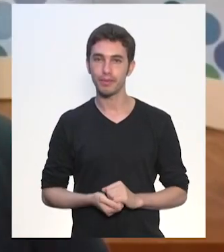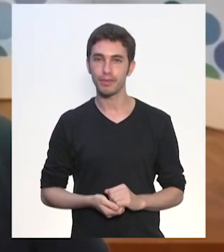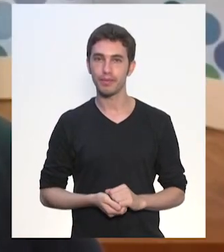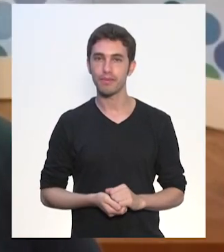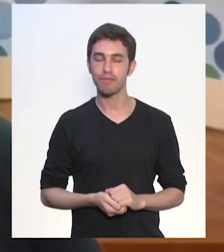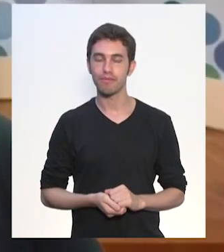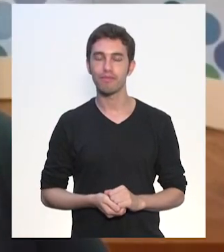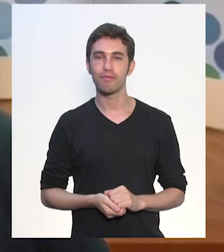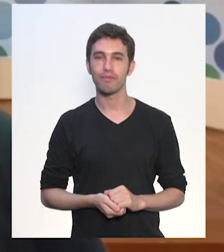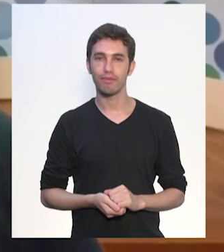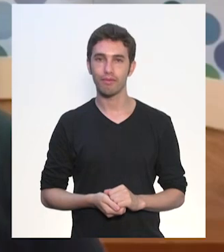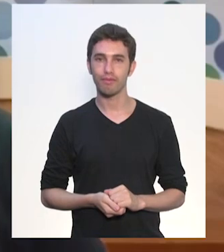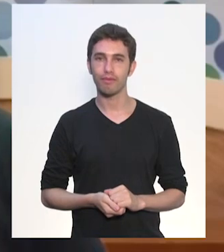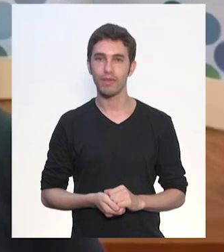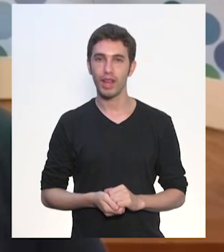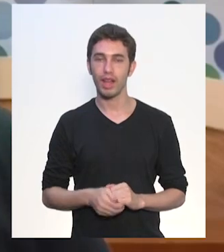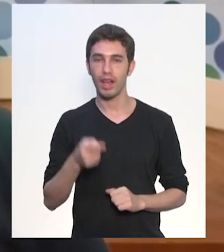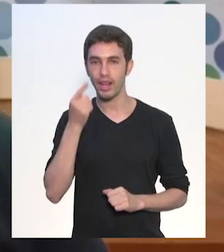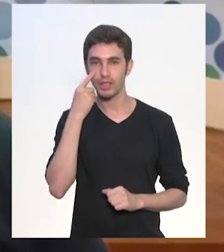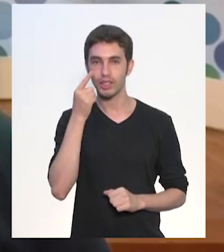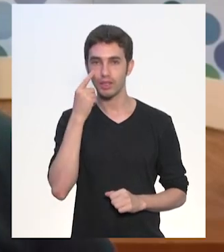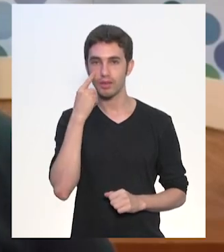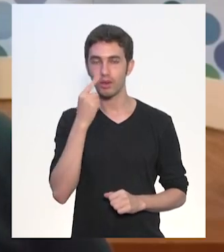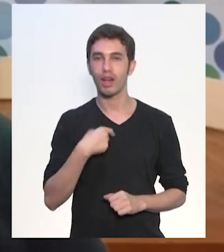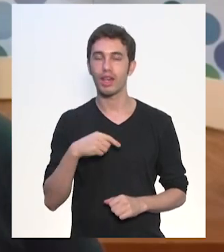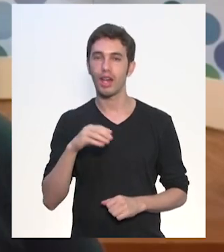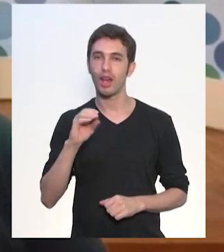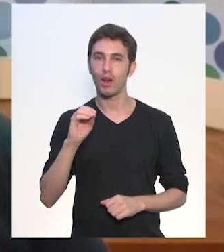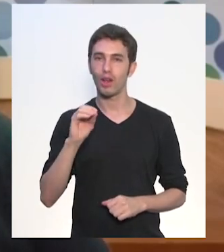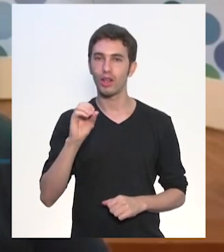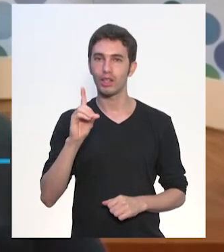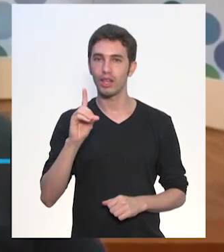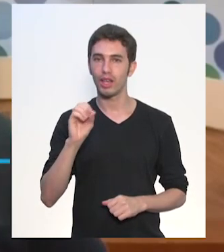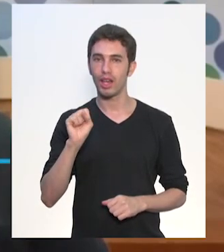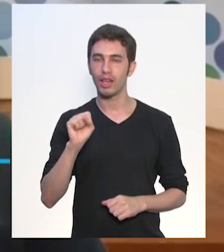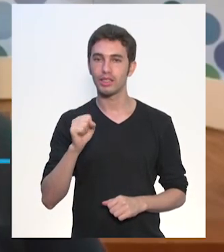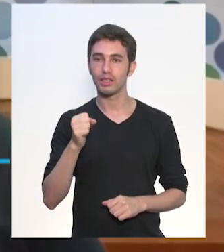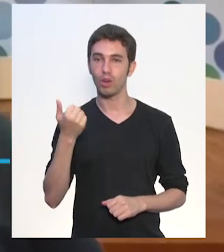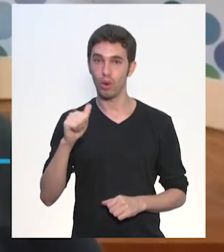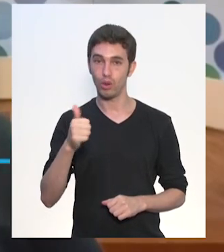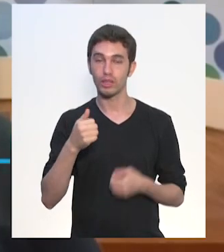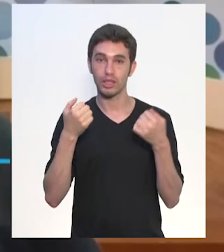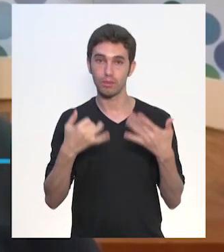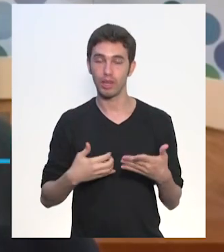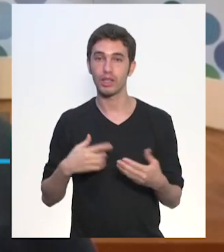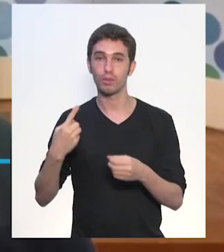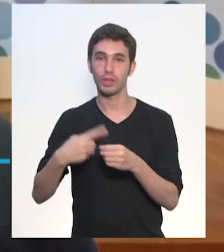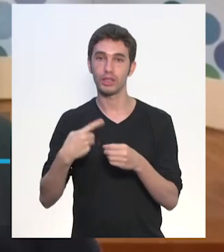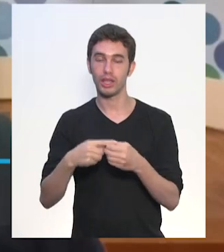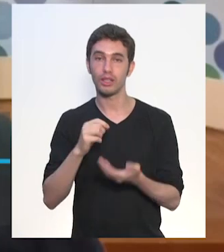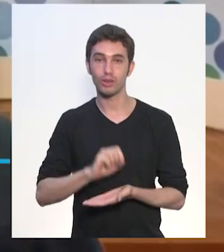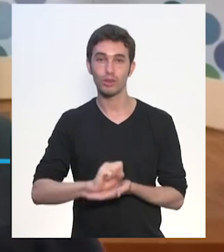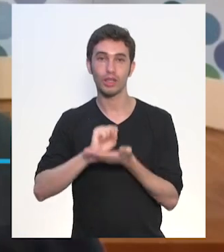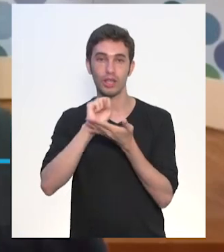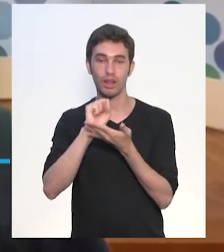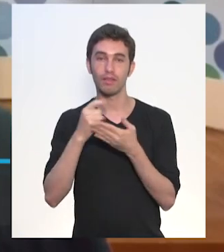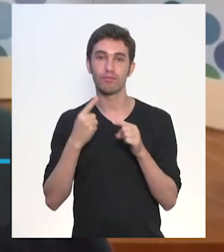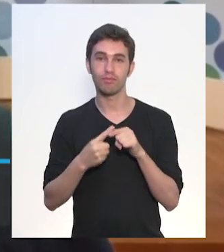É isso aí, pessoal. A gente viu aí, acompanhou o DS11, né? Fala sobre as cidades sustentáveis, né? Porque